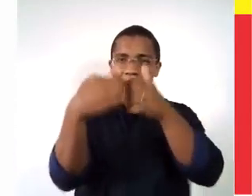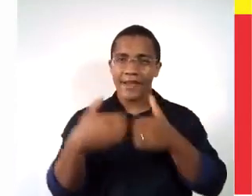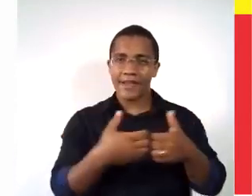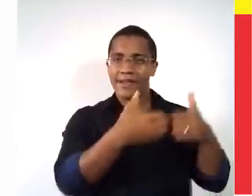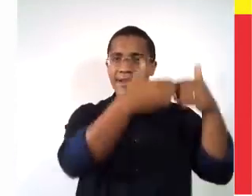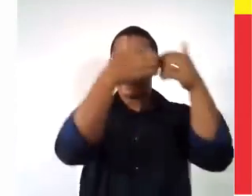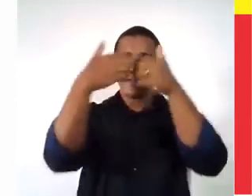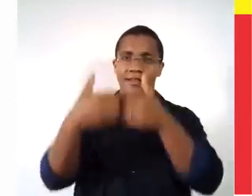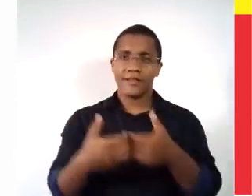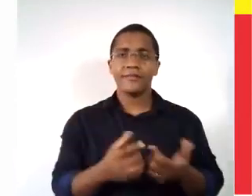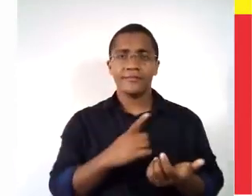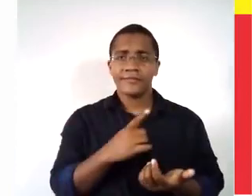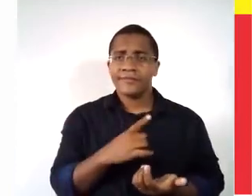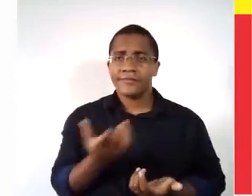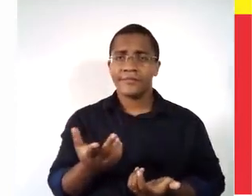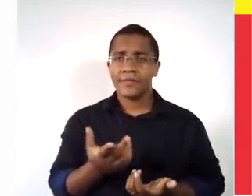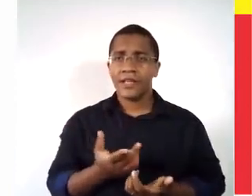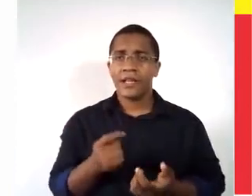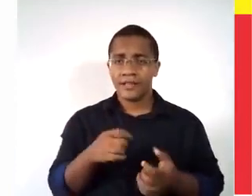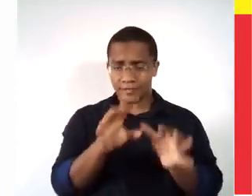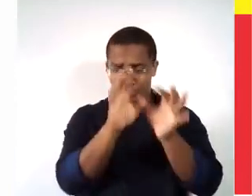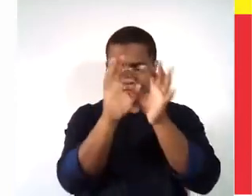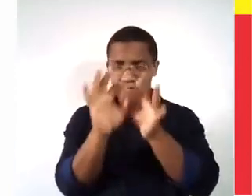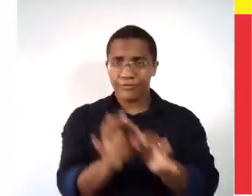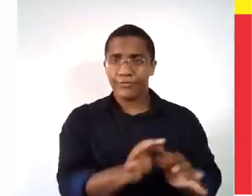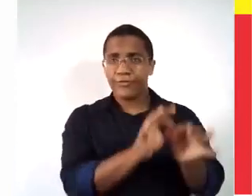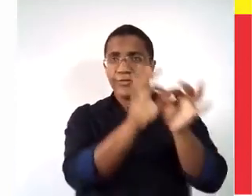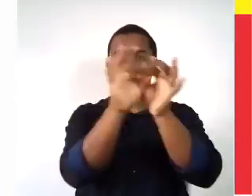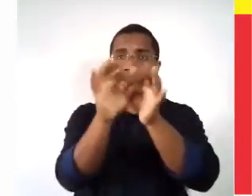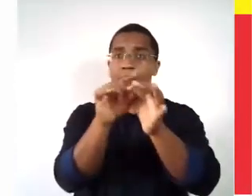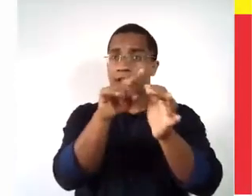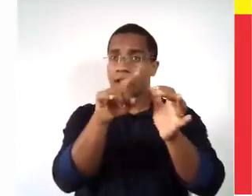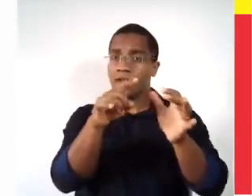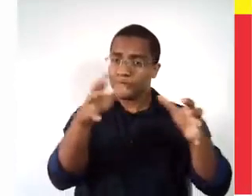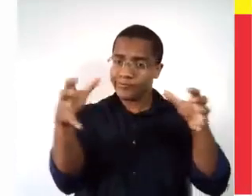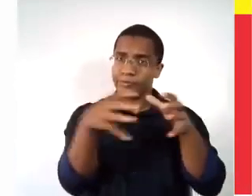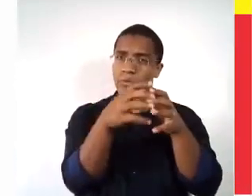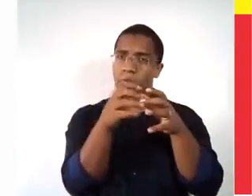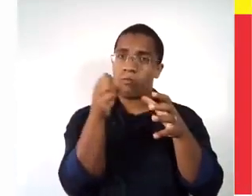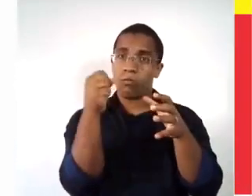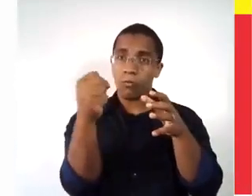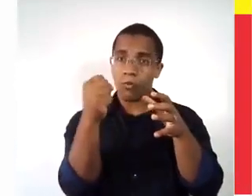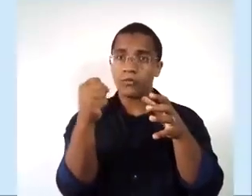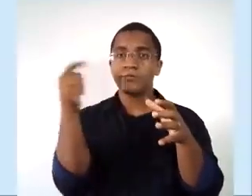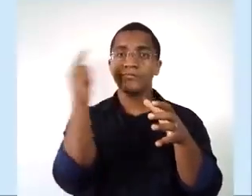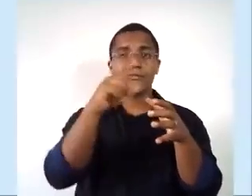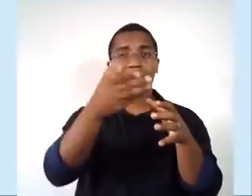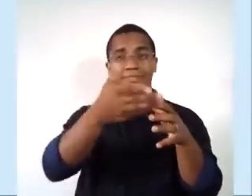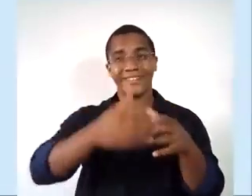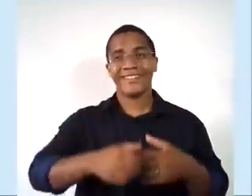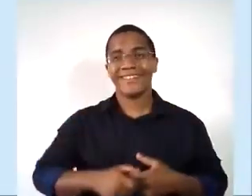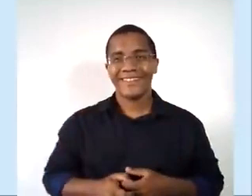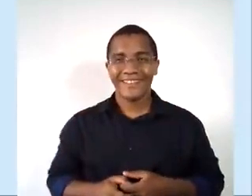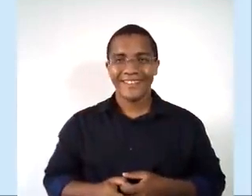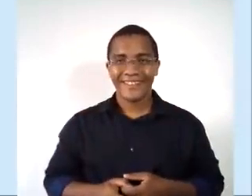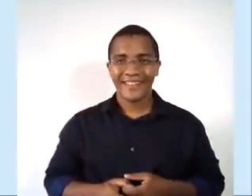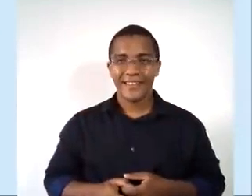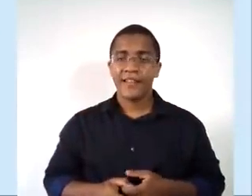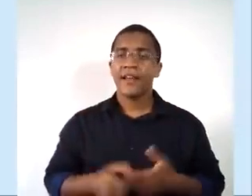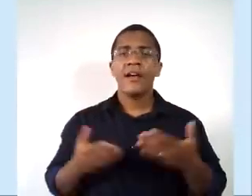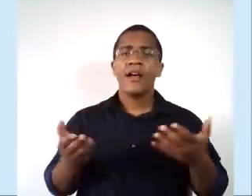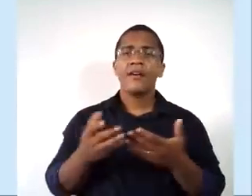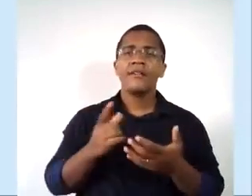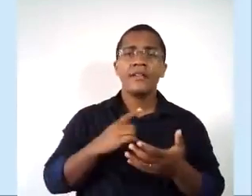uma interdependência entre esses países, tá? Que dá mais força ao bloco, ok? Gente, para finalizar,